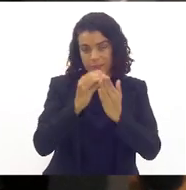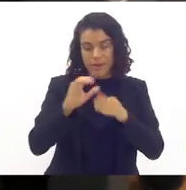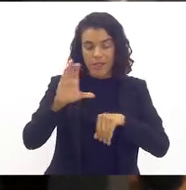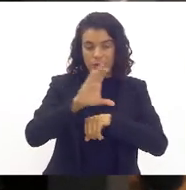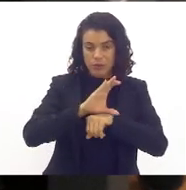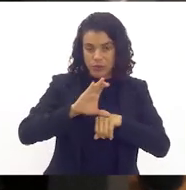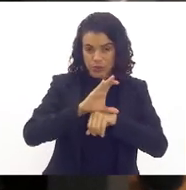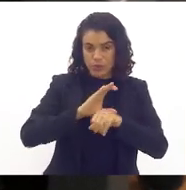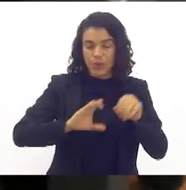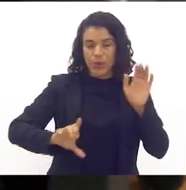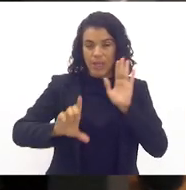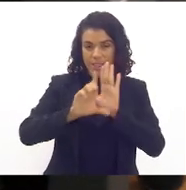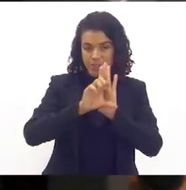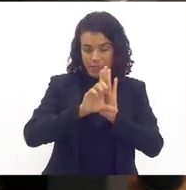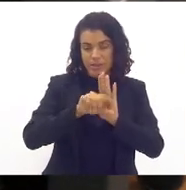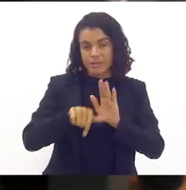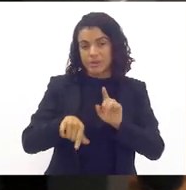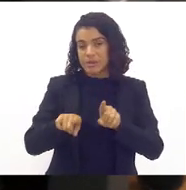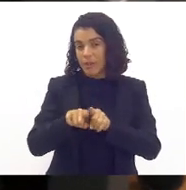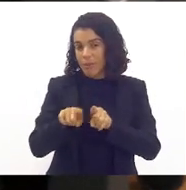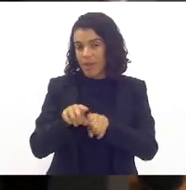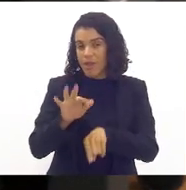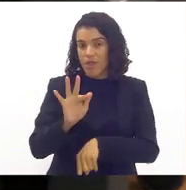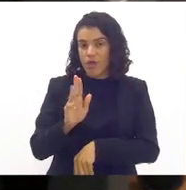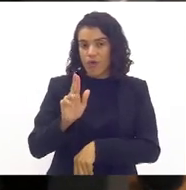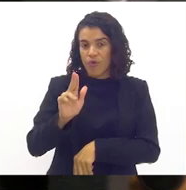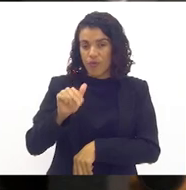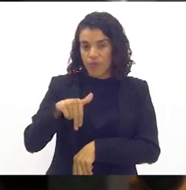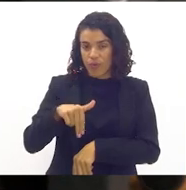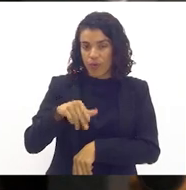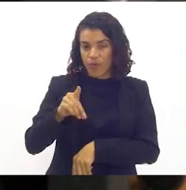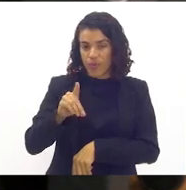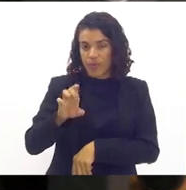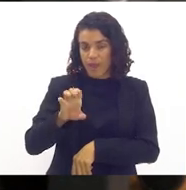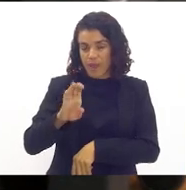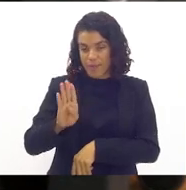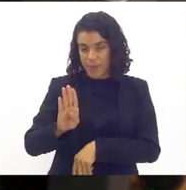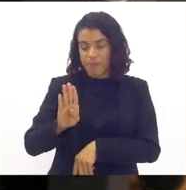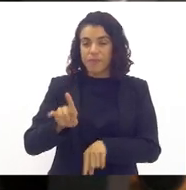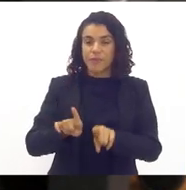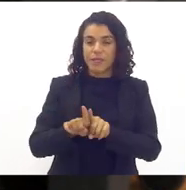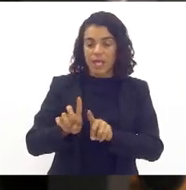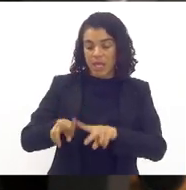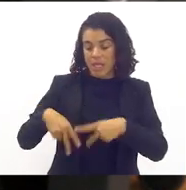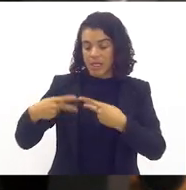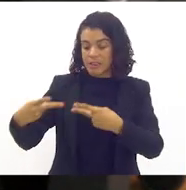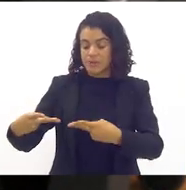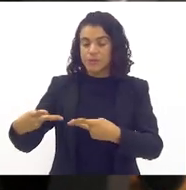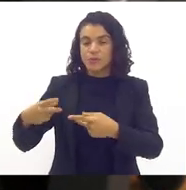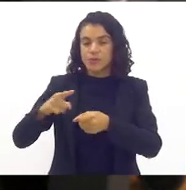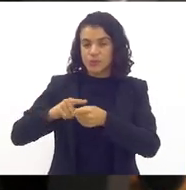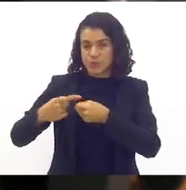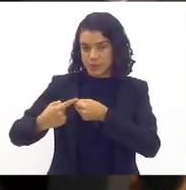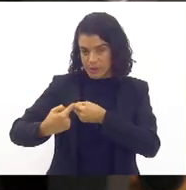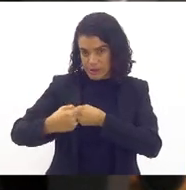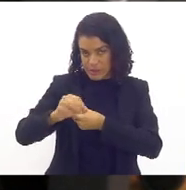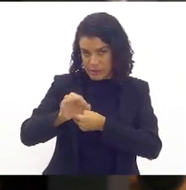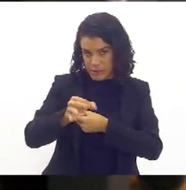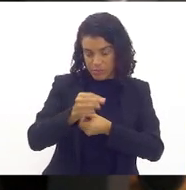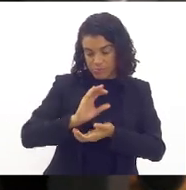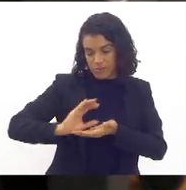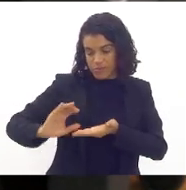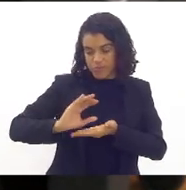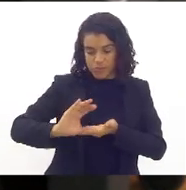legais e abate o Fundeb. E tem as transferências do SUS aos municípios.